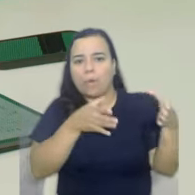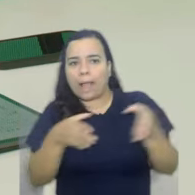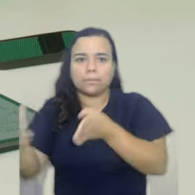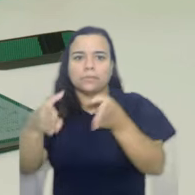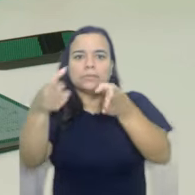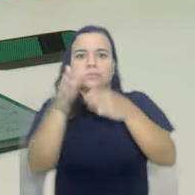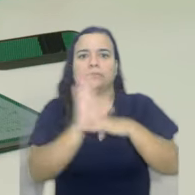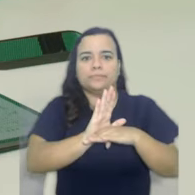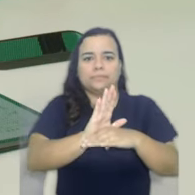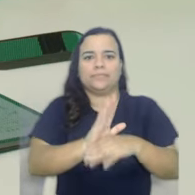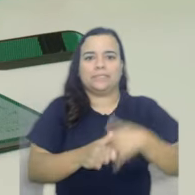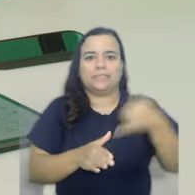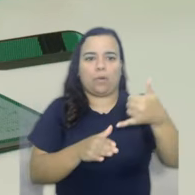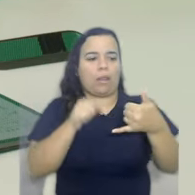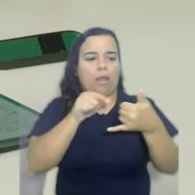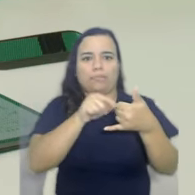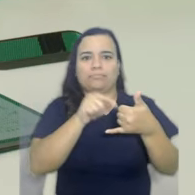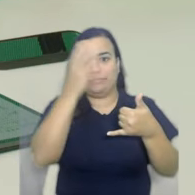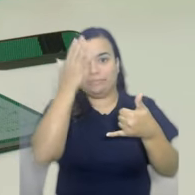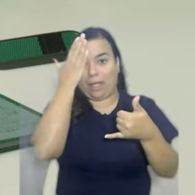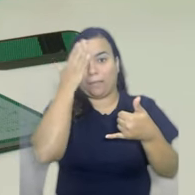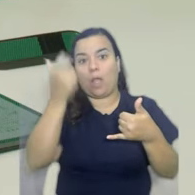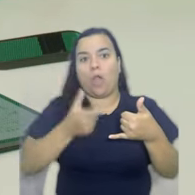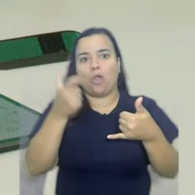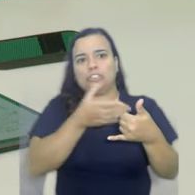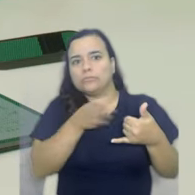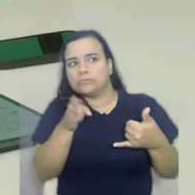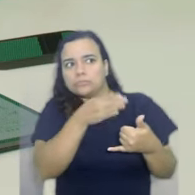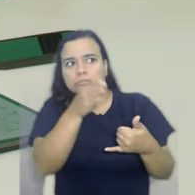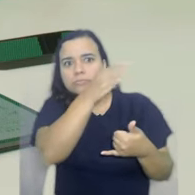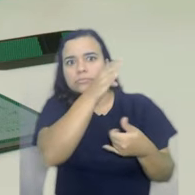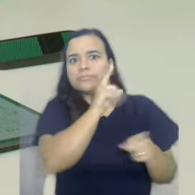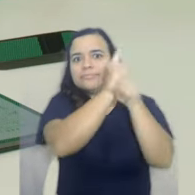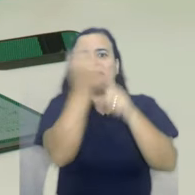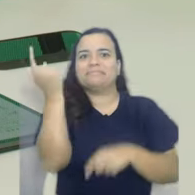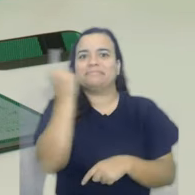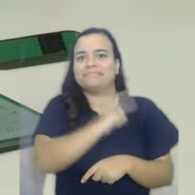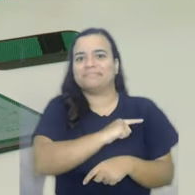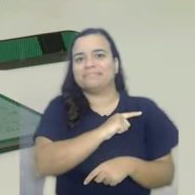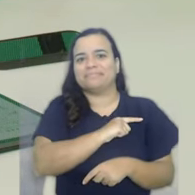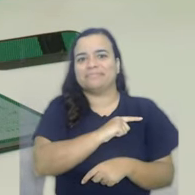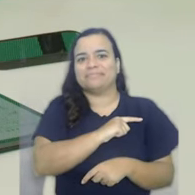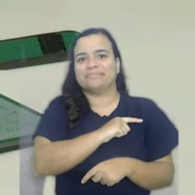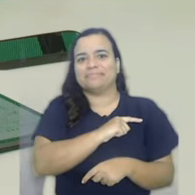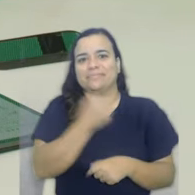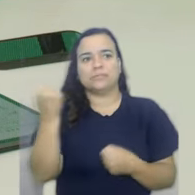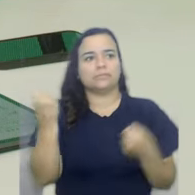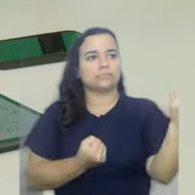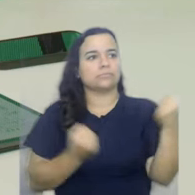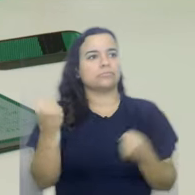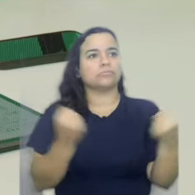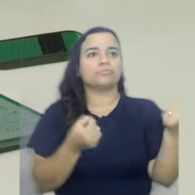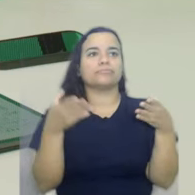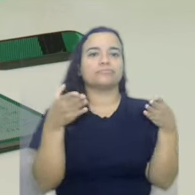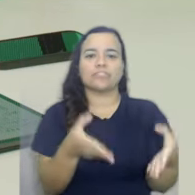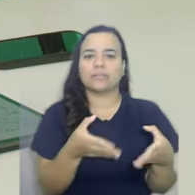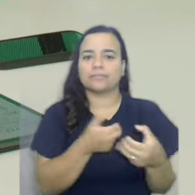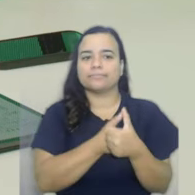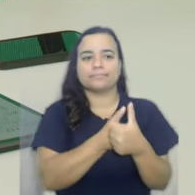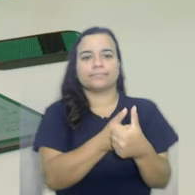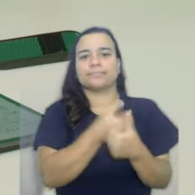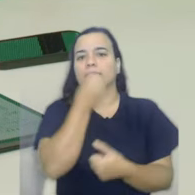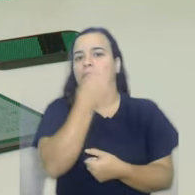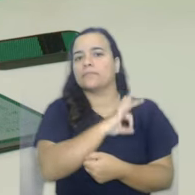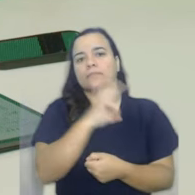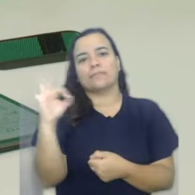pro celular dele a rota da onde ele tem que ir ele já basicamente o que ele precisa fazer é só dirigir o carro porque ele já sabe o o o caminho então